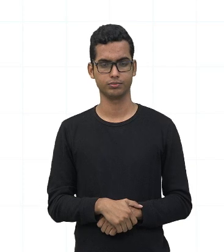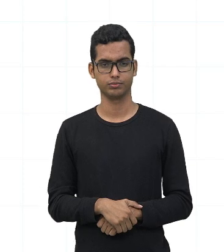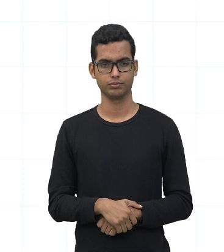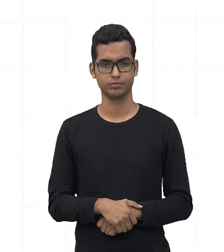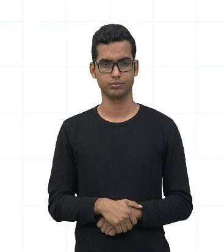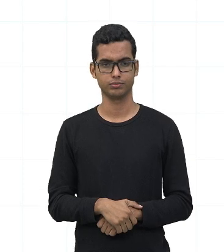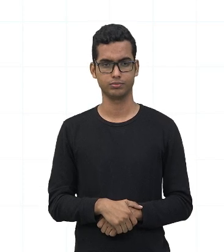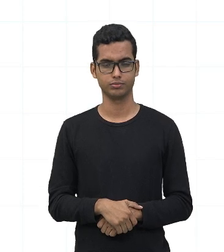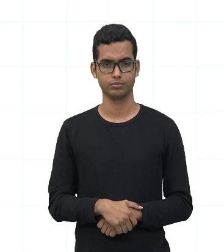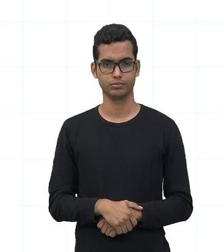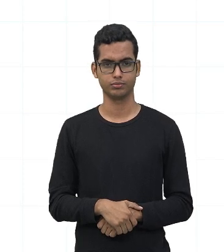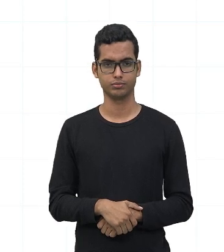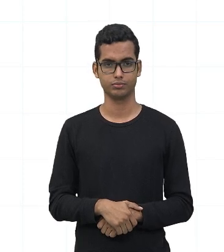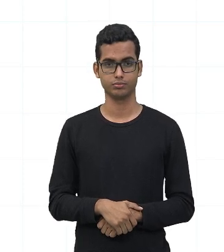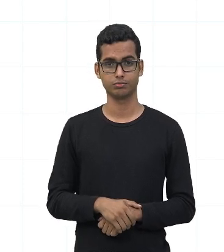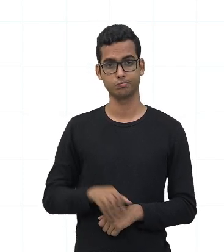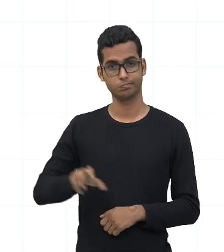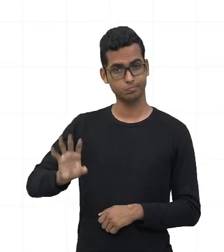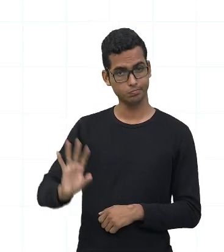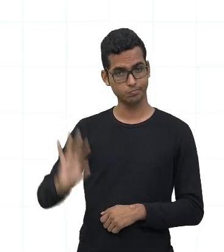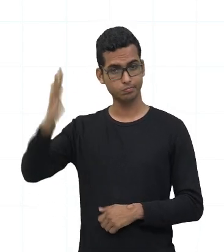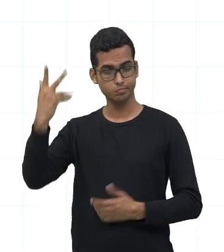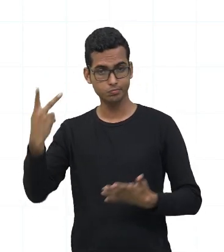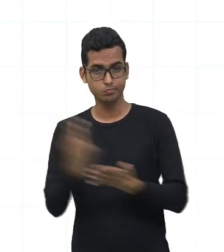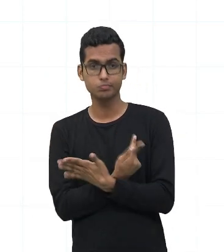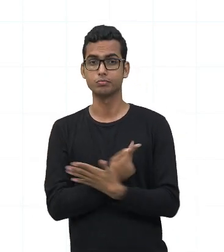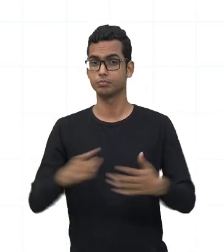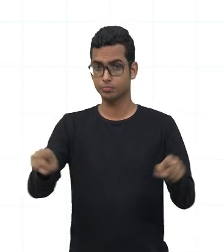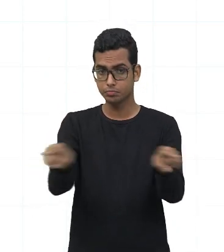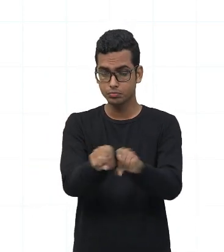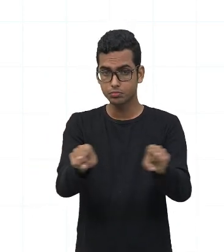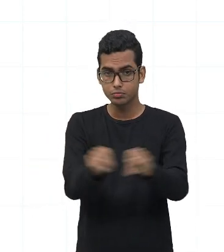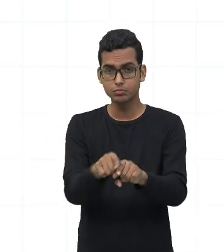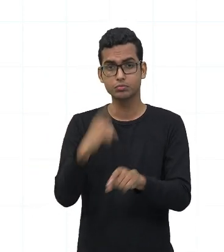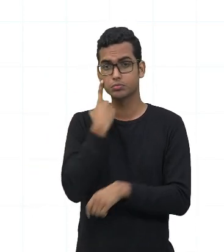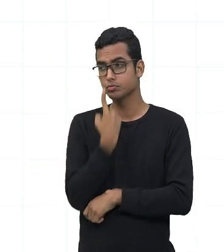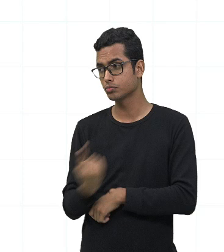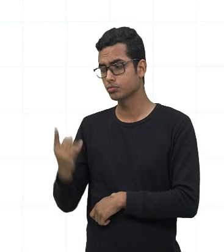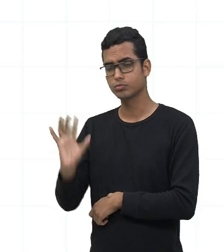acontecimento, uma ocorrência, aquilo que acontece em